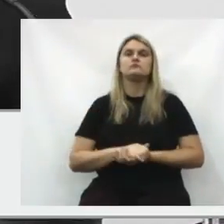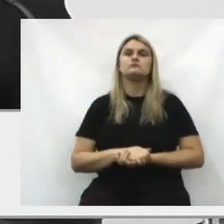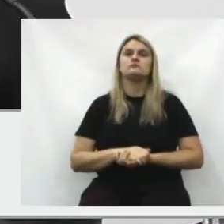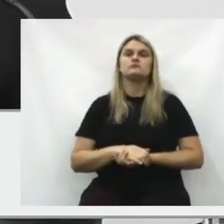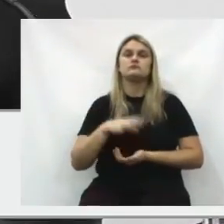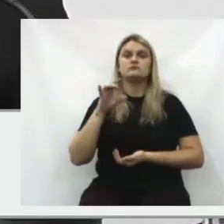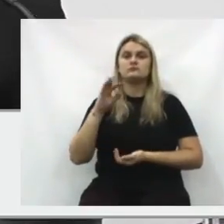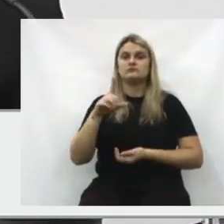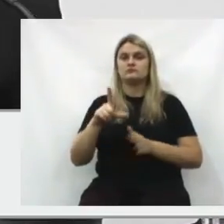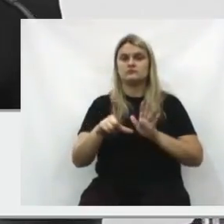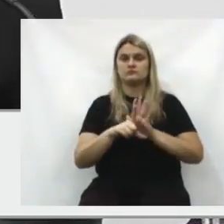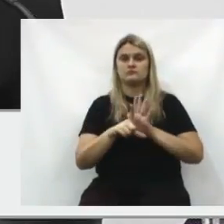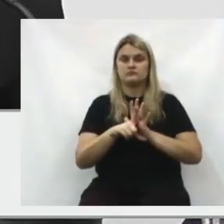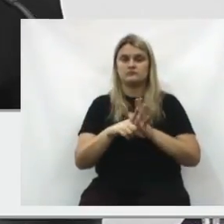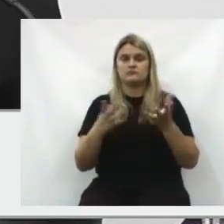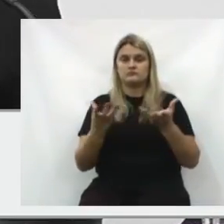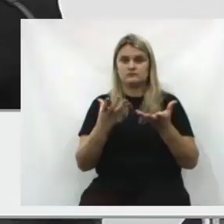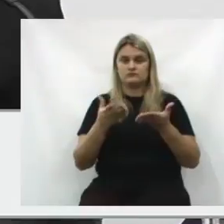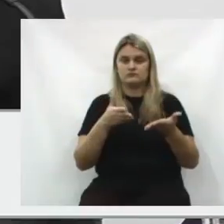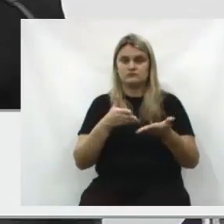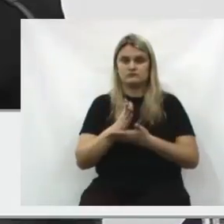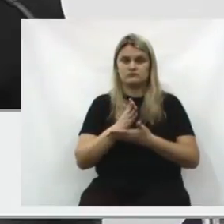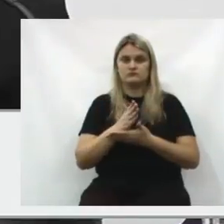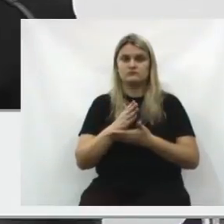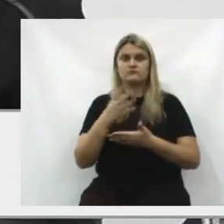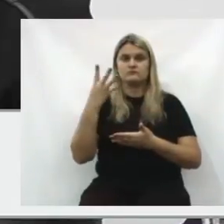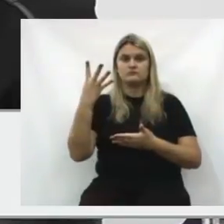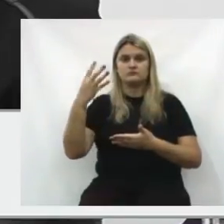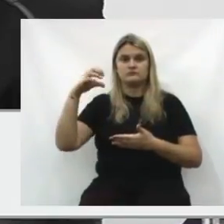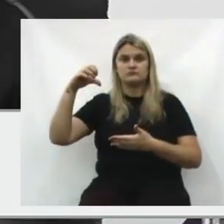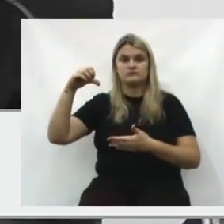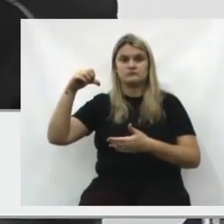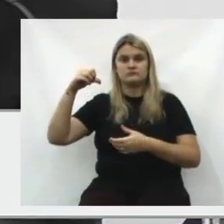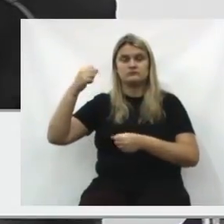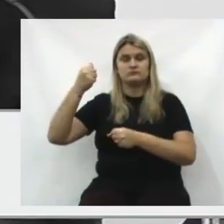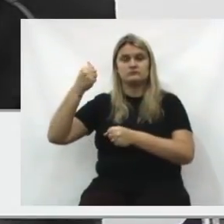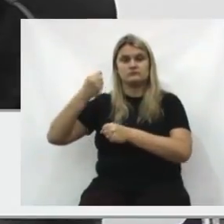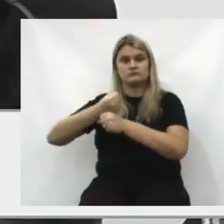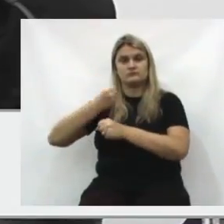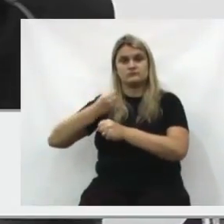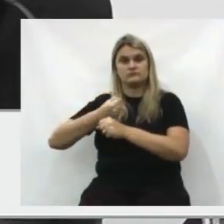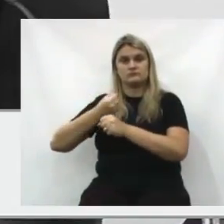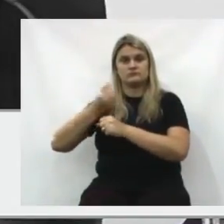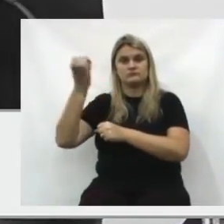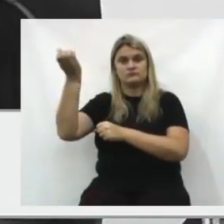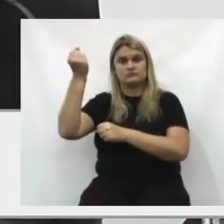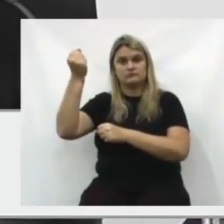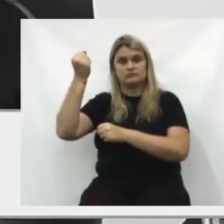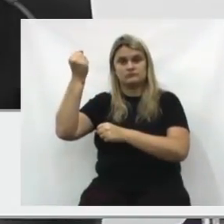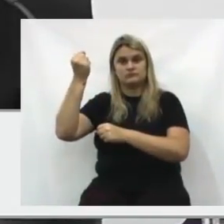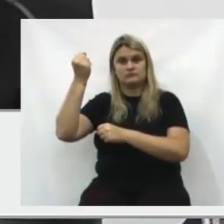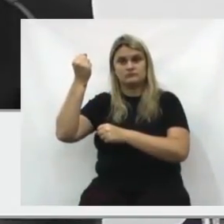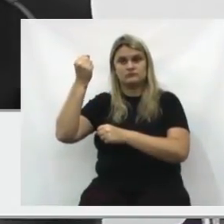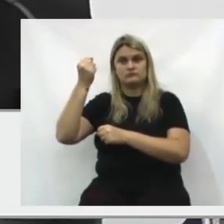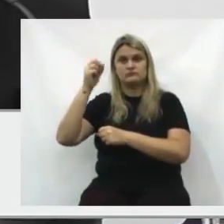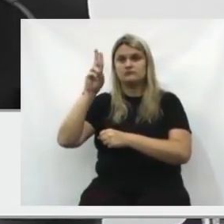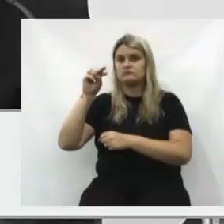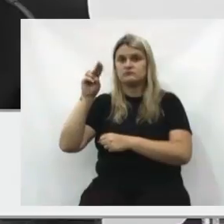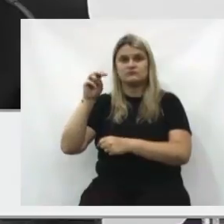65. Só que a lei ainda que eles estão querendo aprovar diz que tem que ser 49 anos de